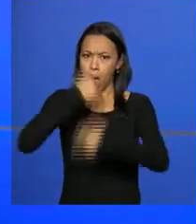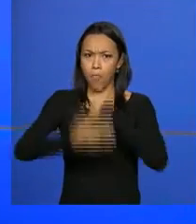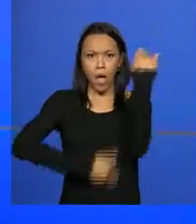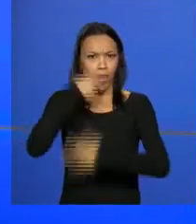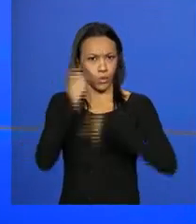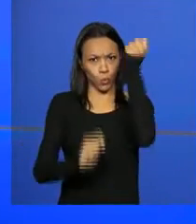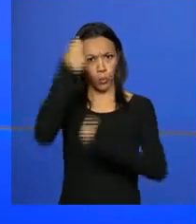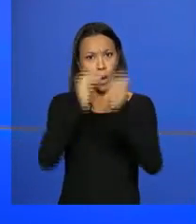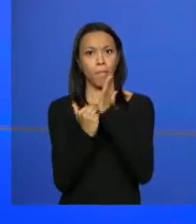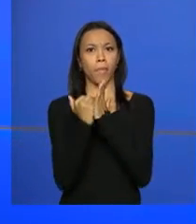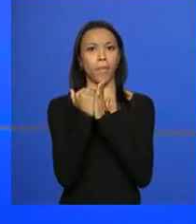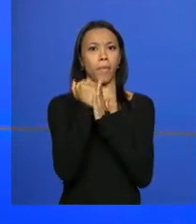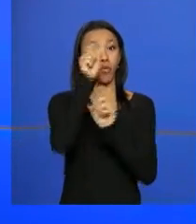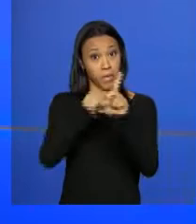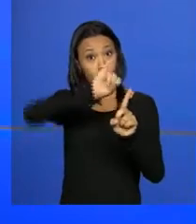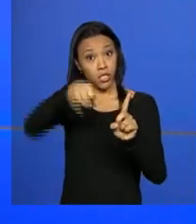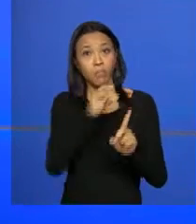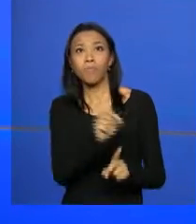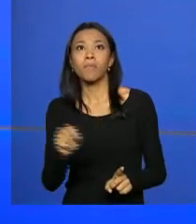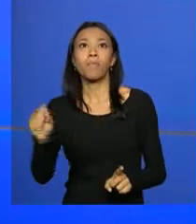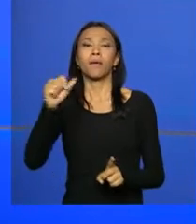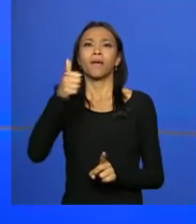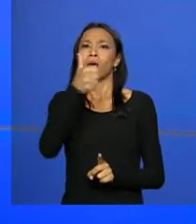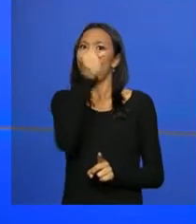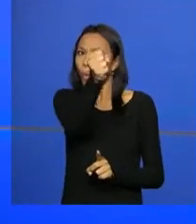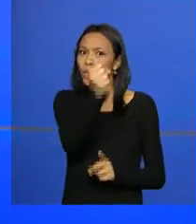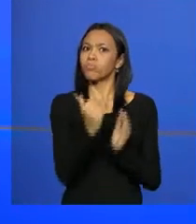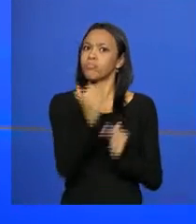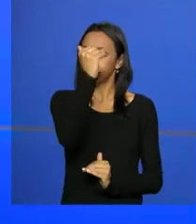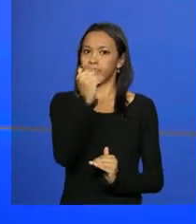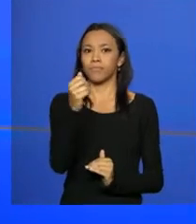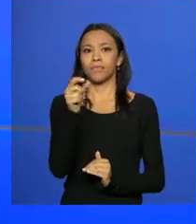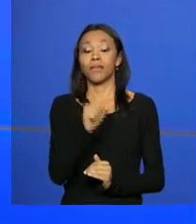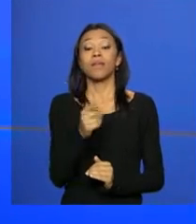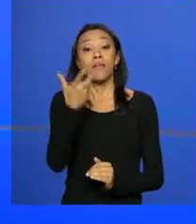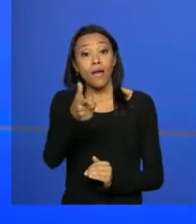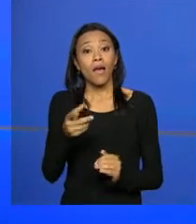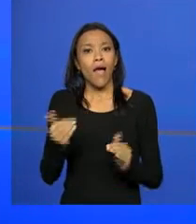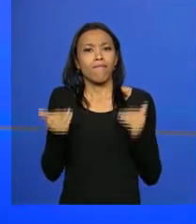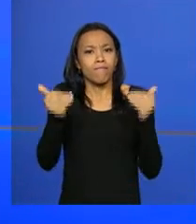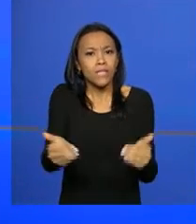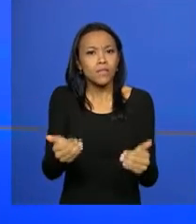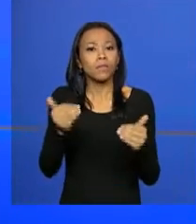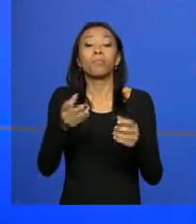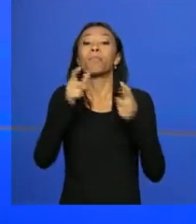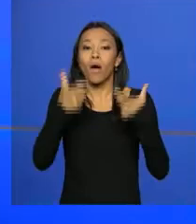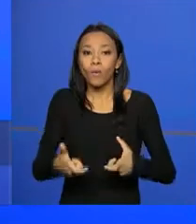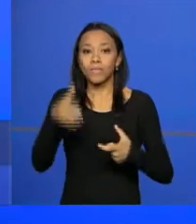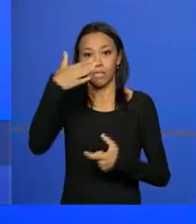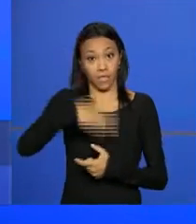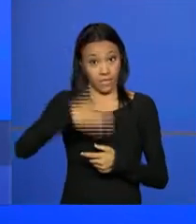de janeiro em 8 das 14 regiões pesquisadas pelo IBGE, com destaque para avanços mais intensos registrados em